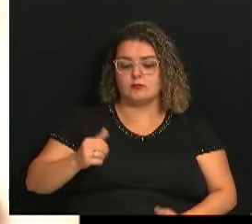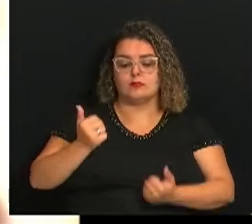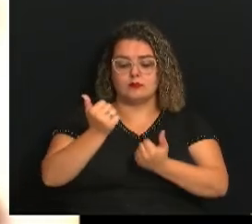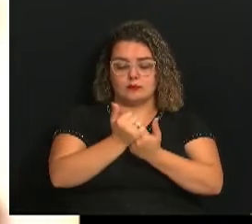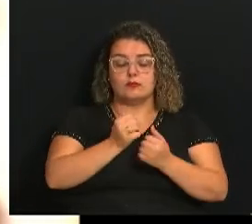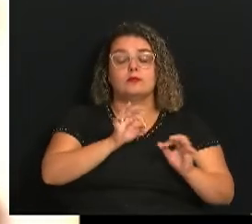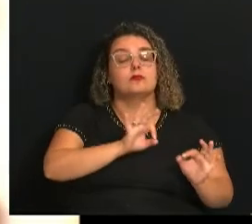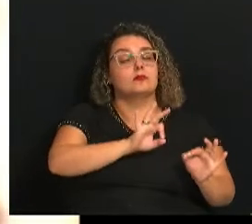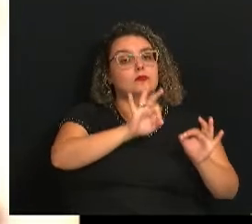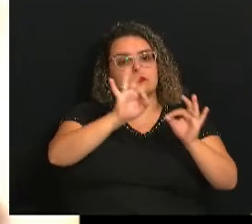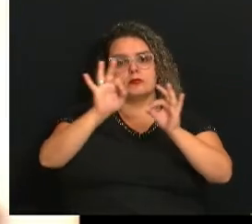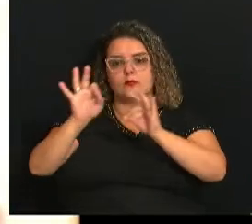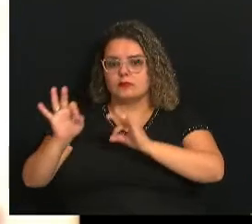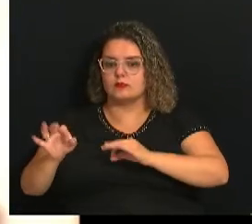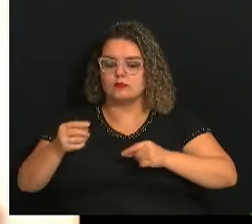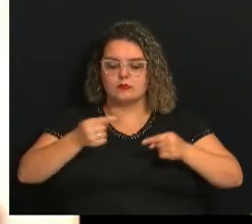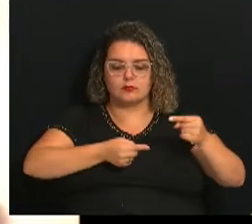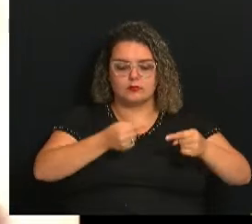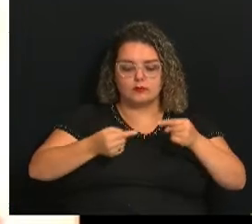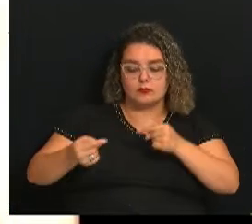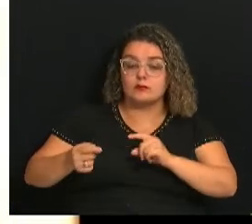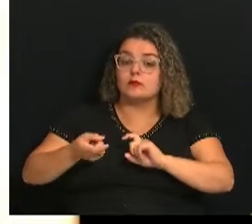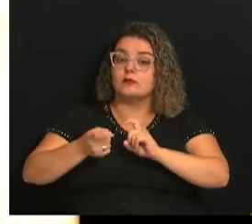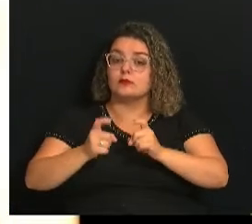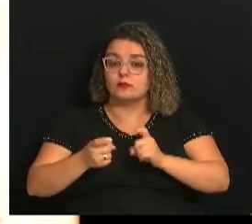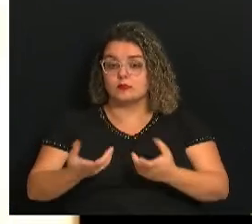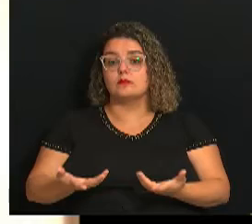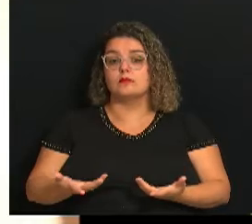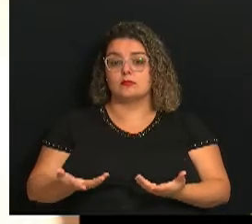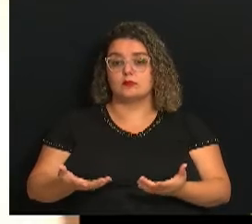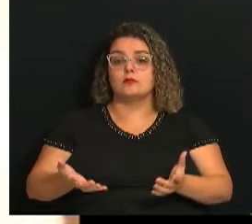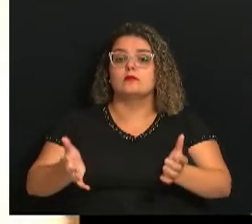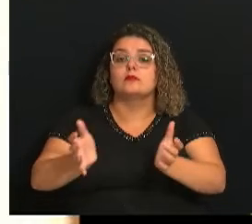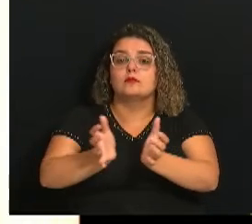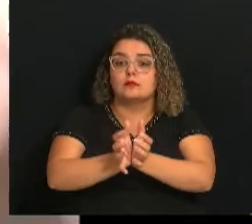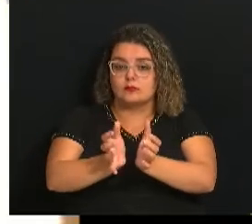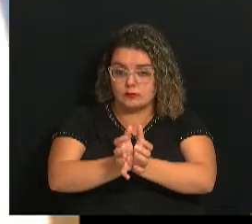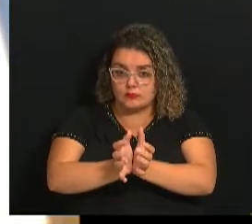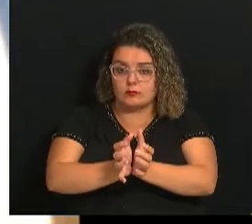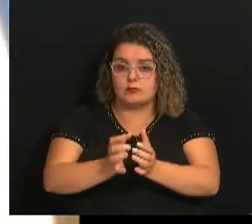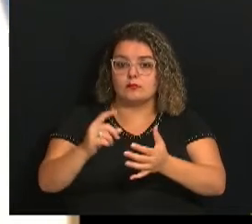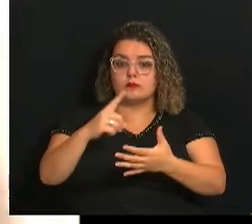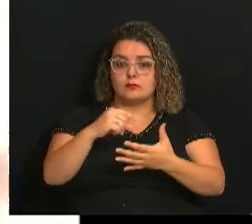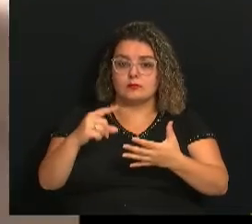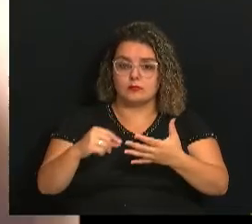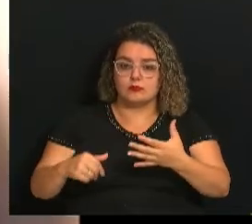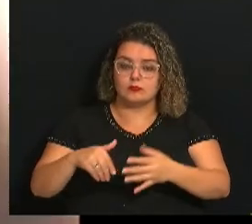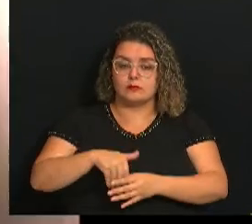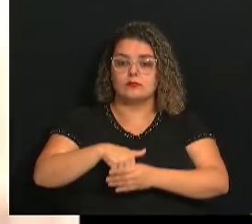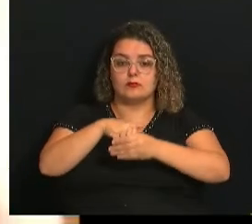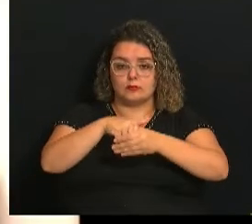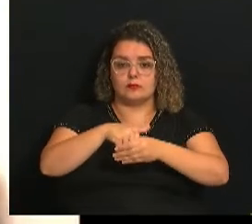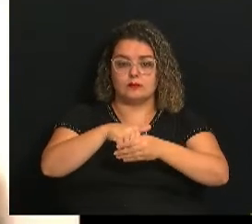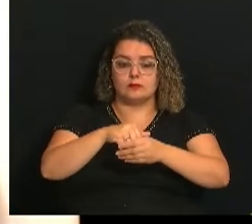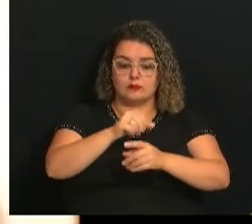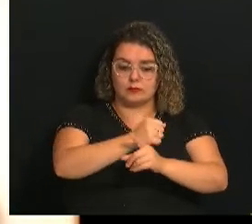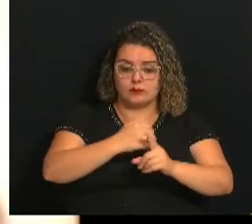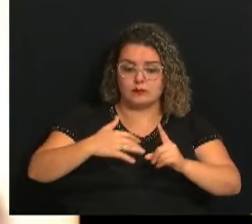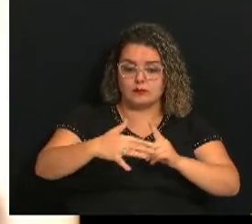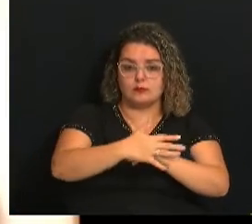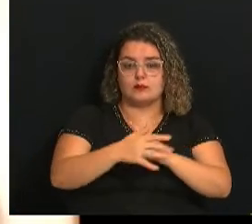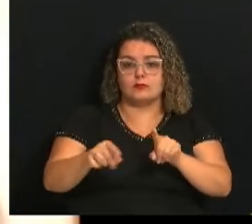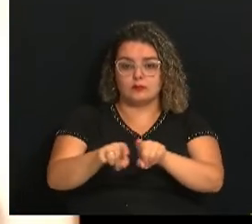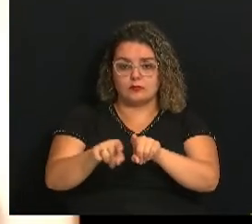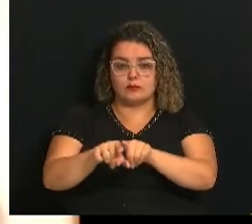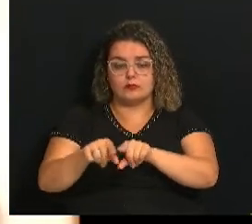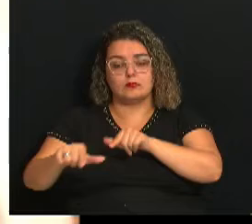debates, todas as reuniões, principalmente do grupo eleito pela sociedade civil e pelos trabalhadores,